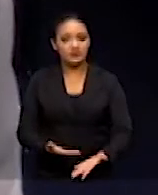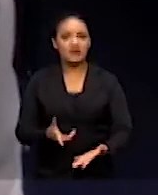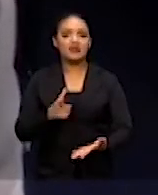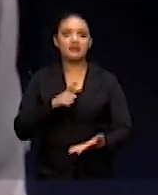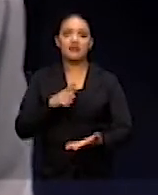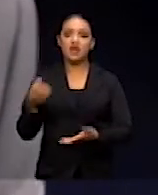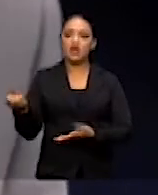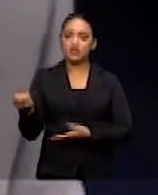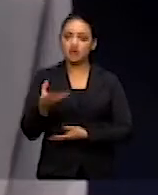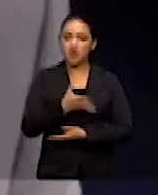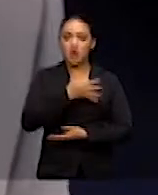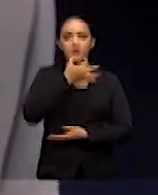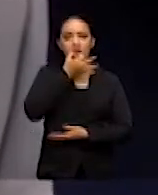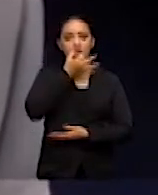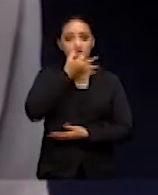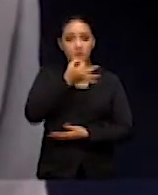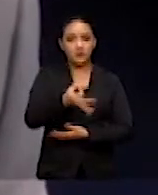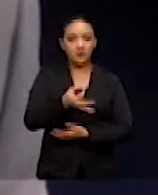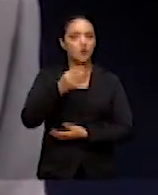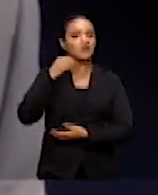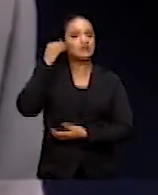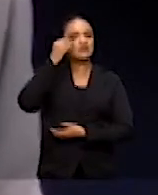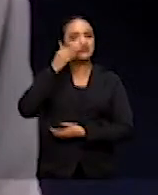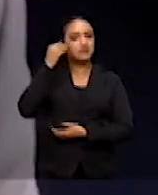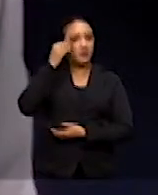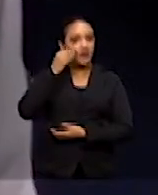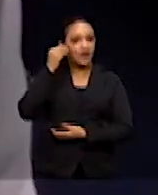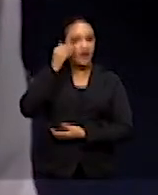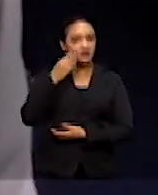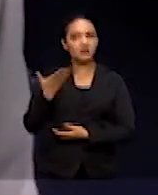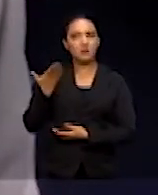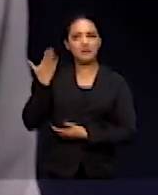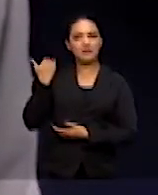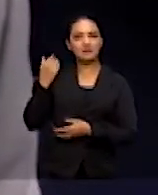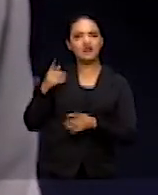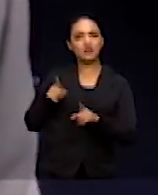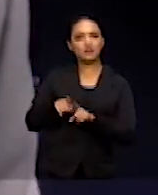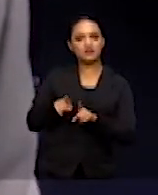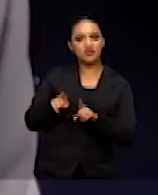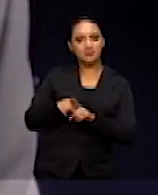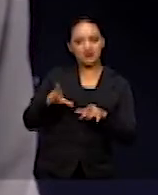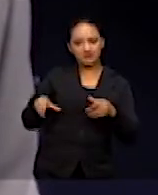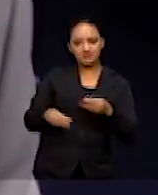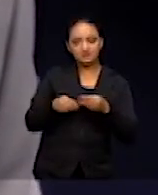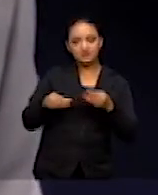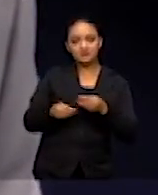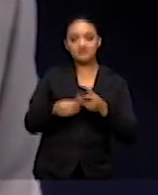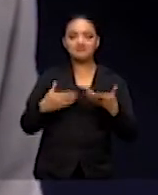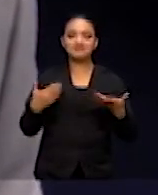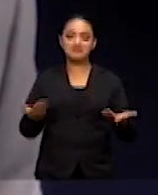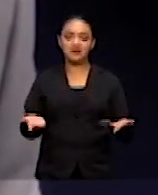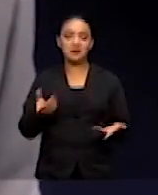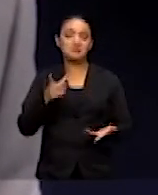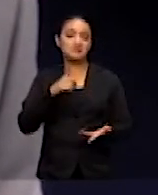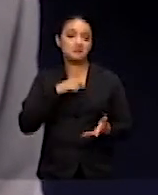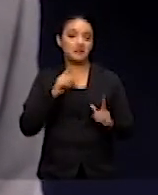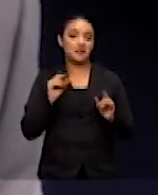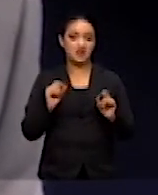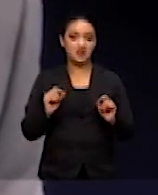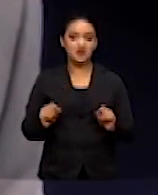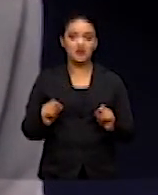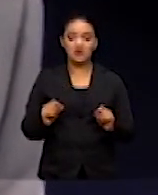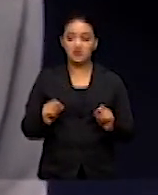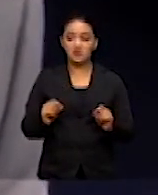novas ideias às experiências pretéritas. Vossa Excelência teve a destreza de colocar a prática